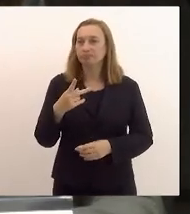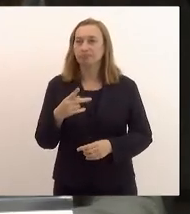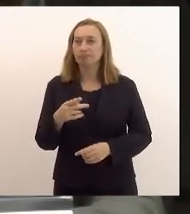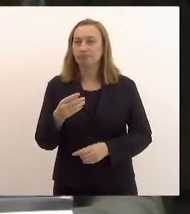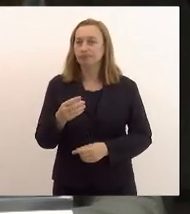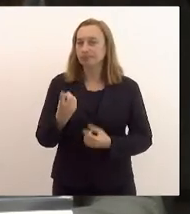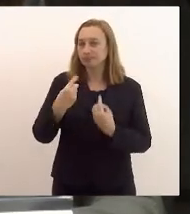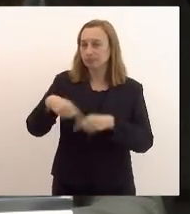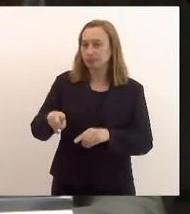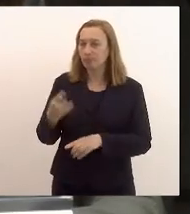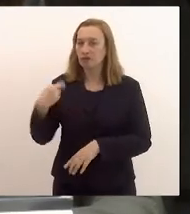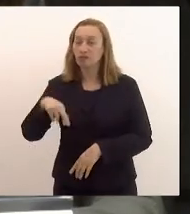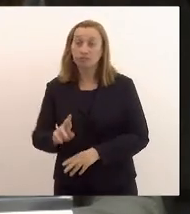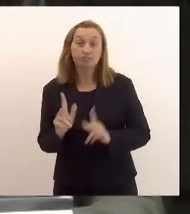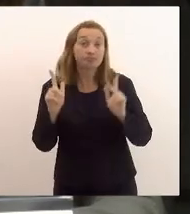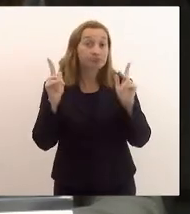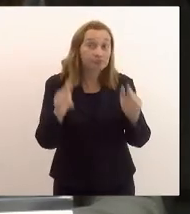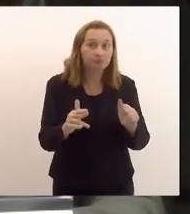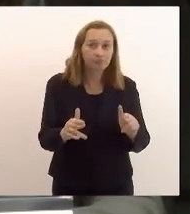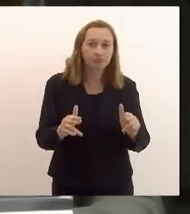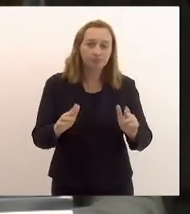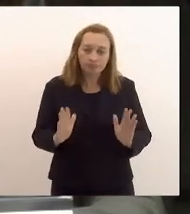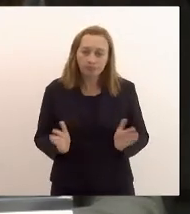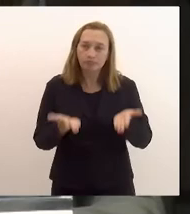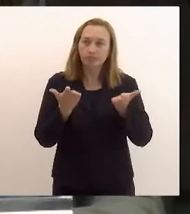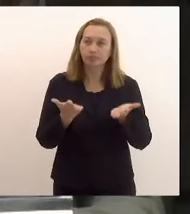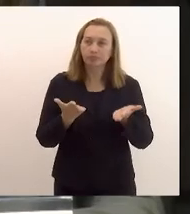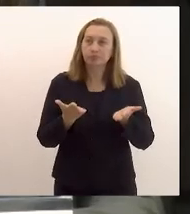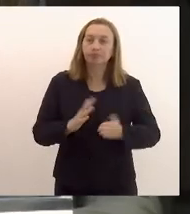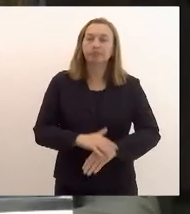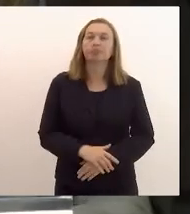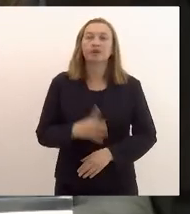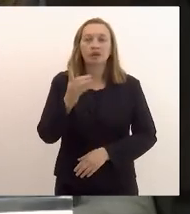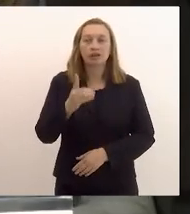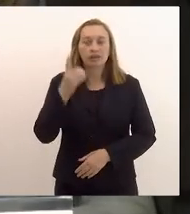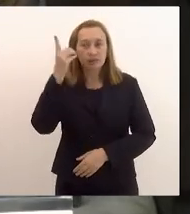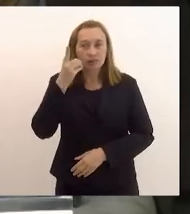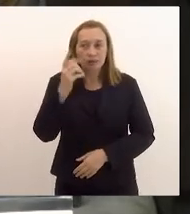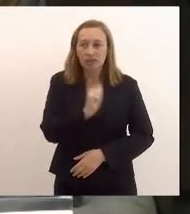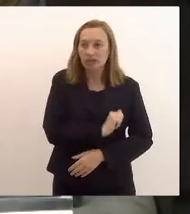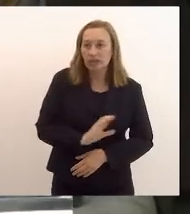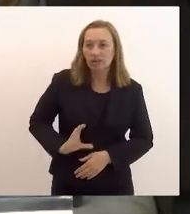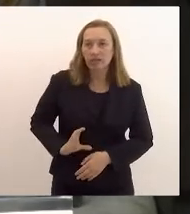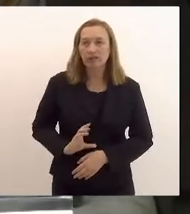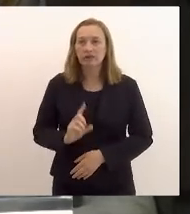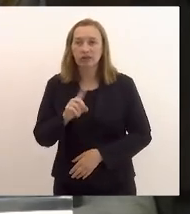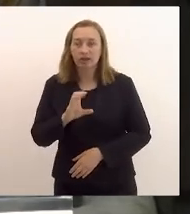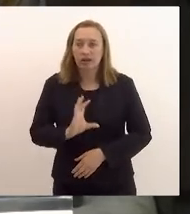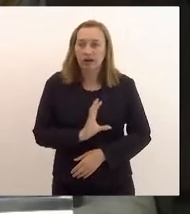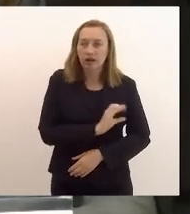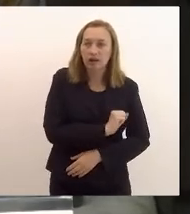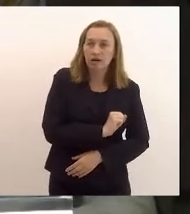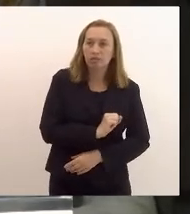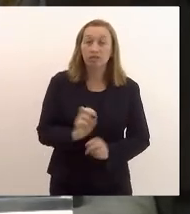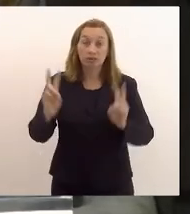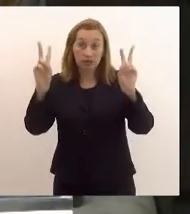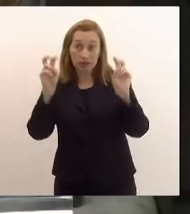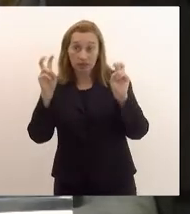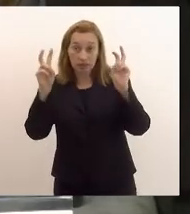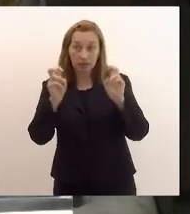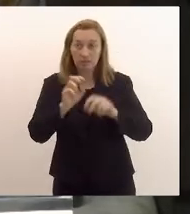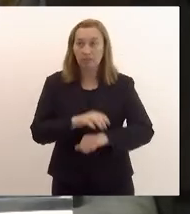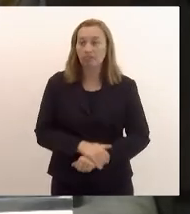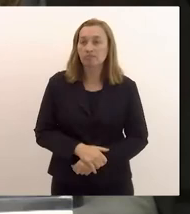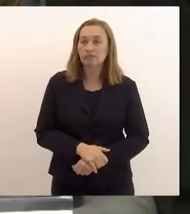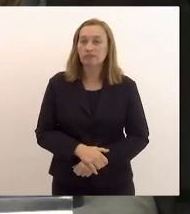intolerância religiosa a mesma coisa o empenho Aliás o o deputado André Ceciliano é um apaixonado por esse tema